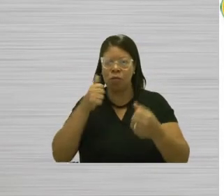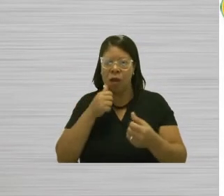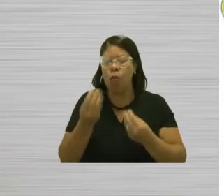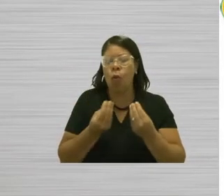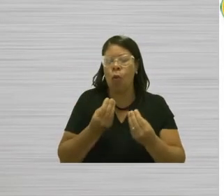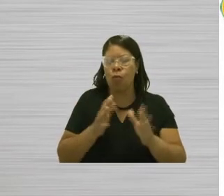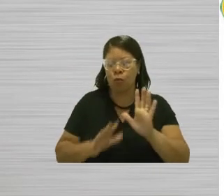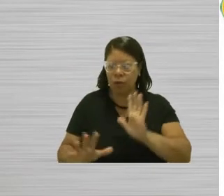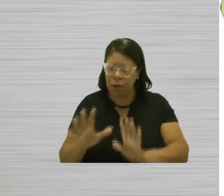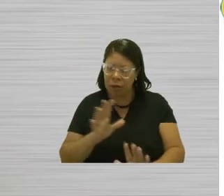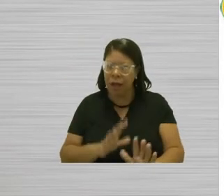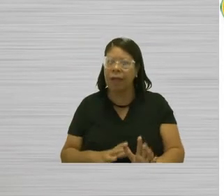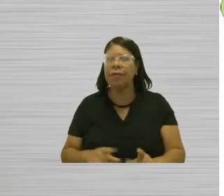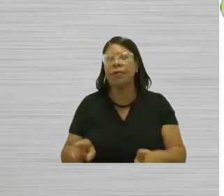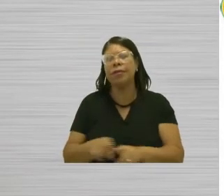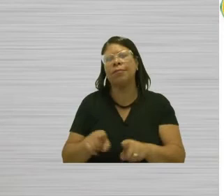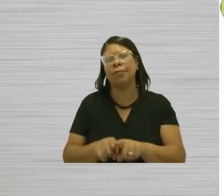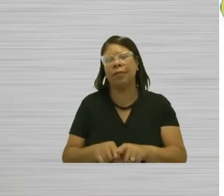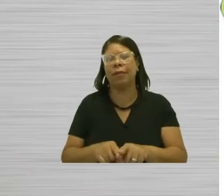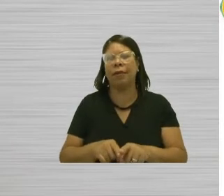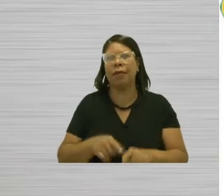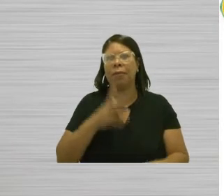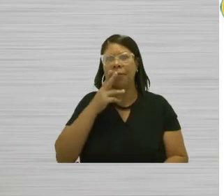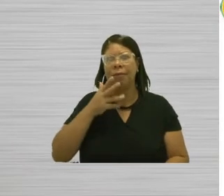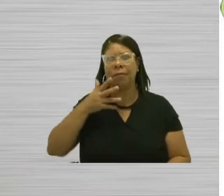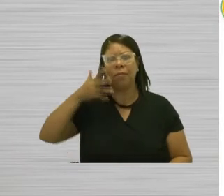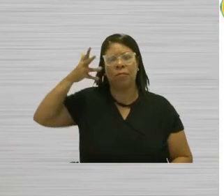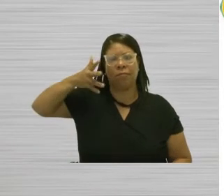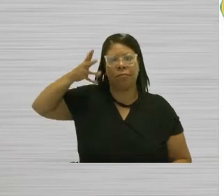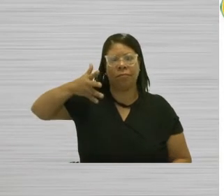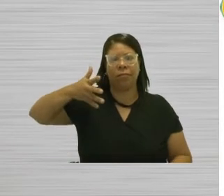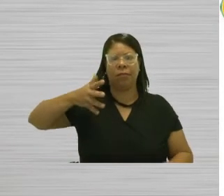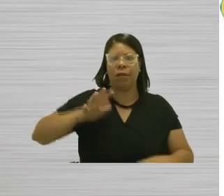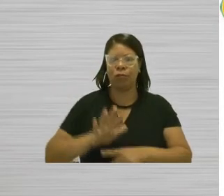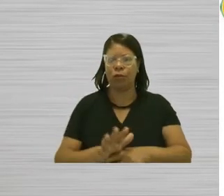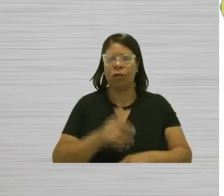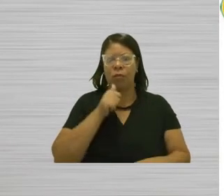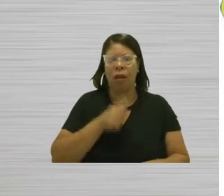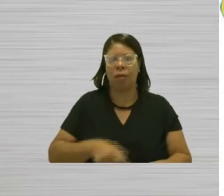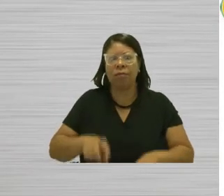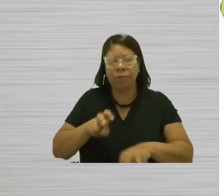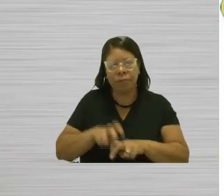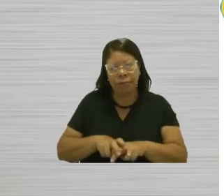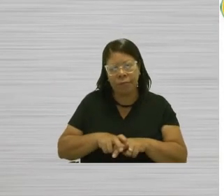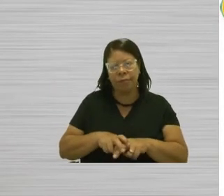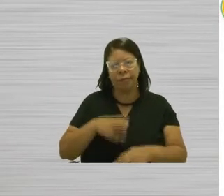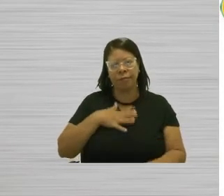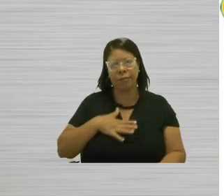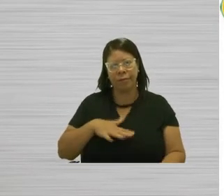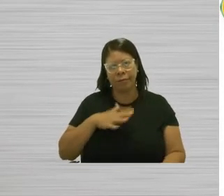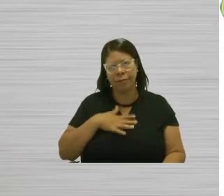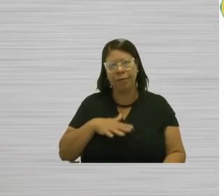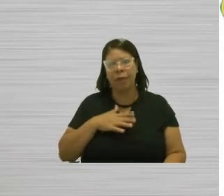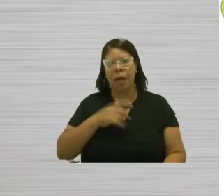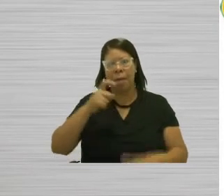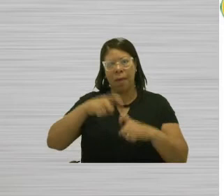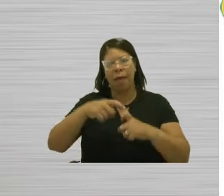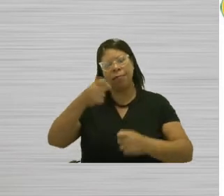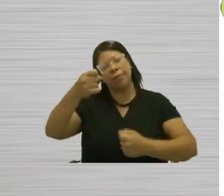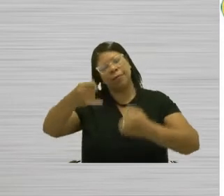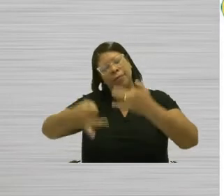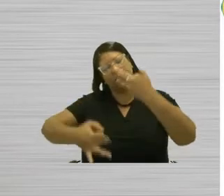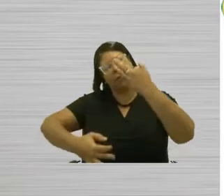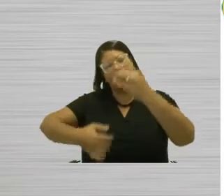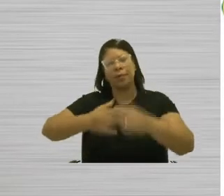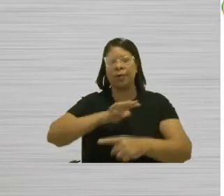também fazem momentos de sala de espera. Ali na foto a gente está vendo o nosso mastologista podendo conversar